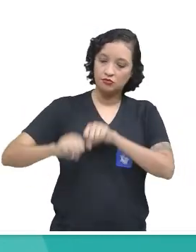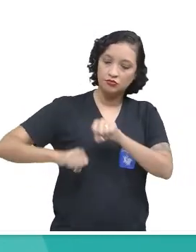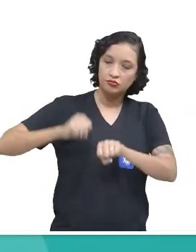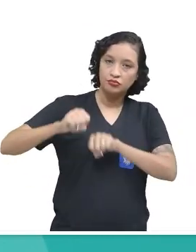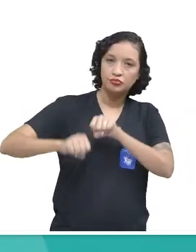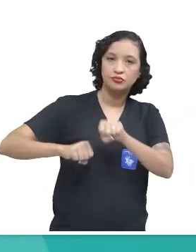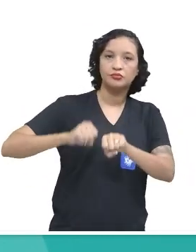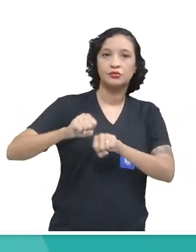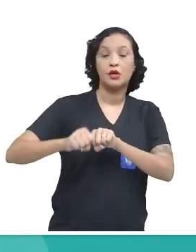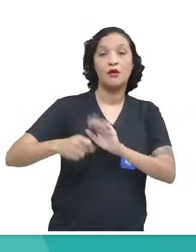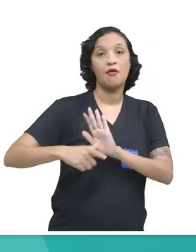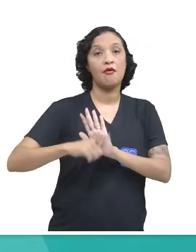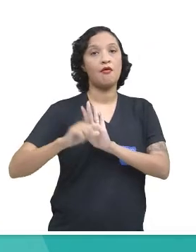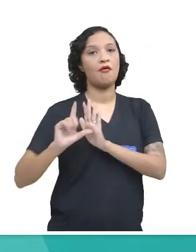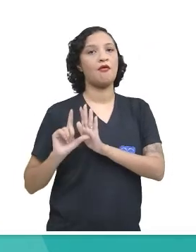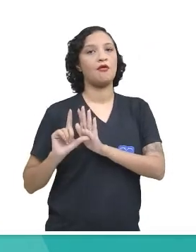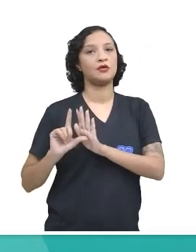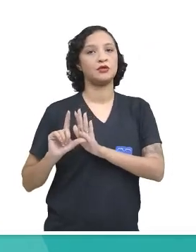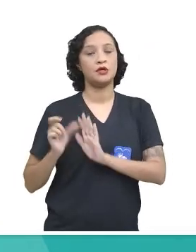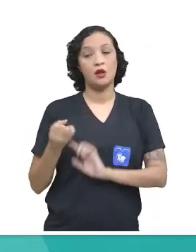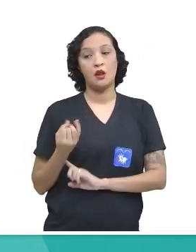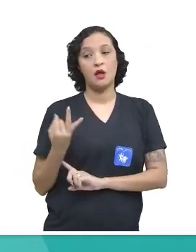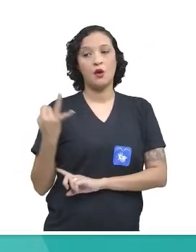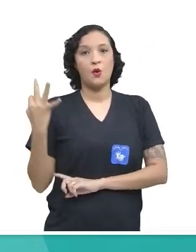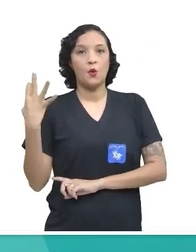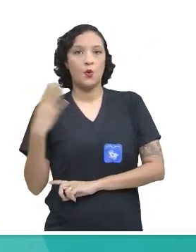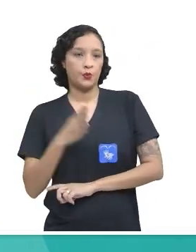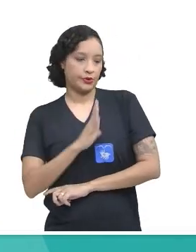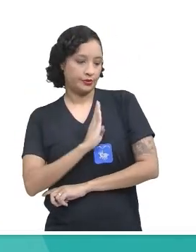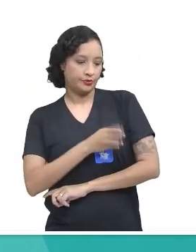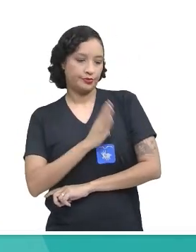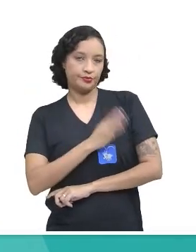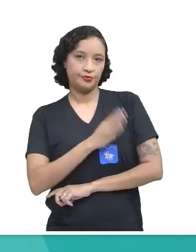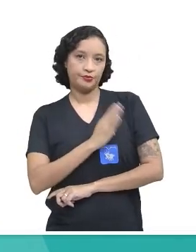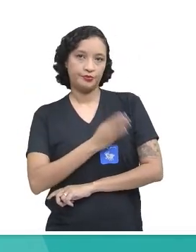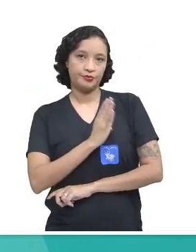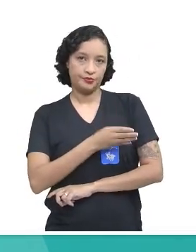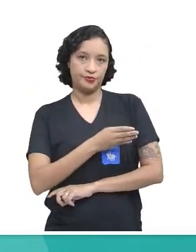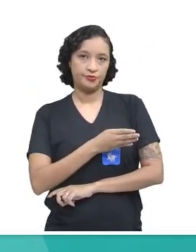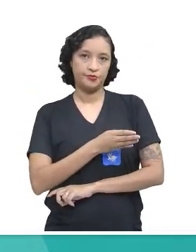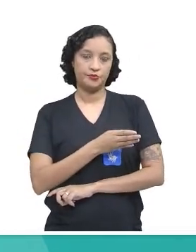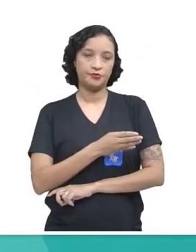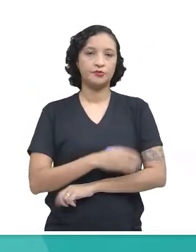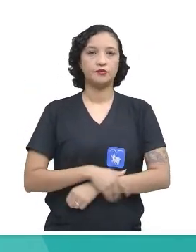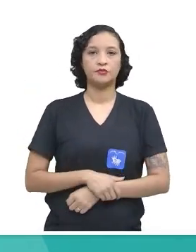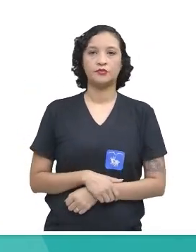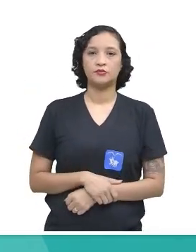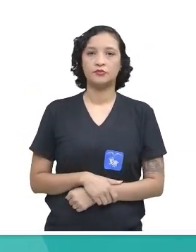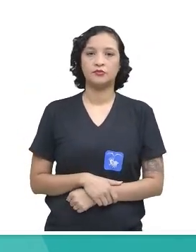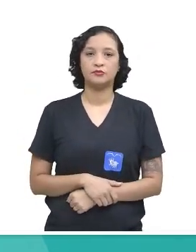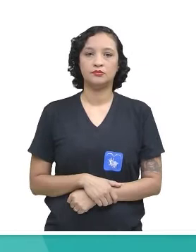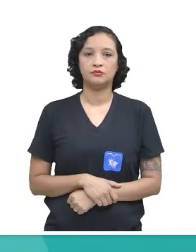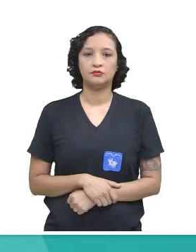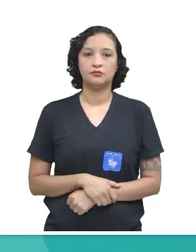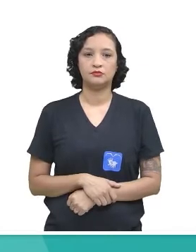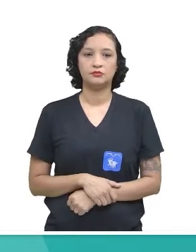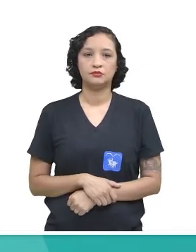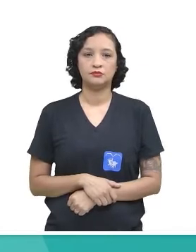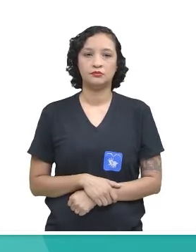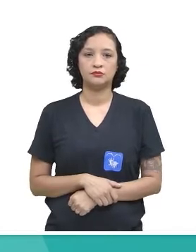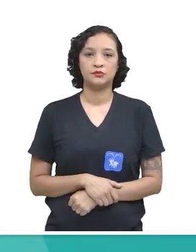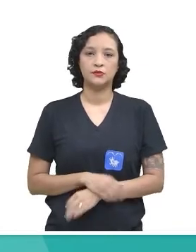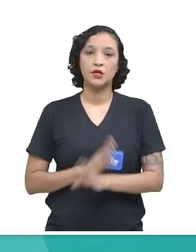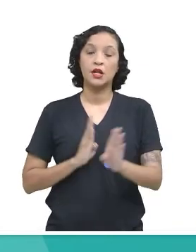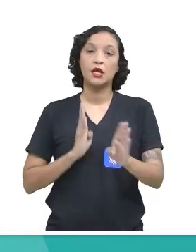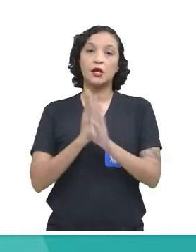de começar a pedalar, ela conta seus batimentos cardíacos, ou seja, a frequência cardíaca de repouso. E ela verifica que o